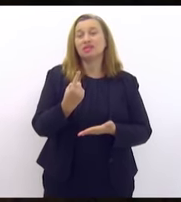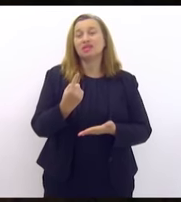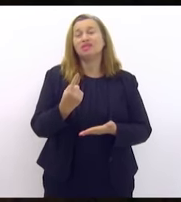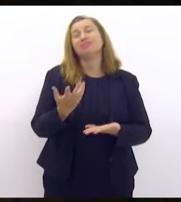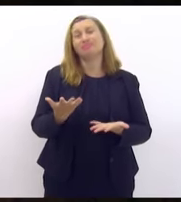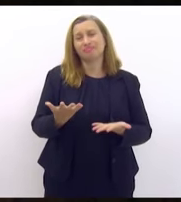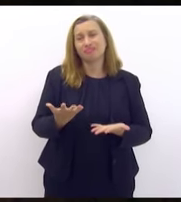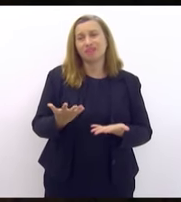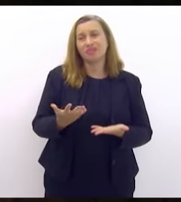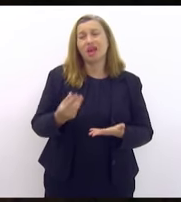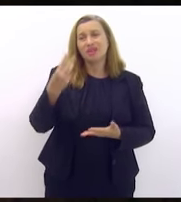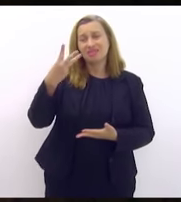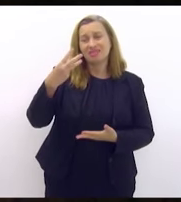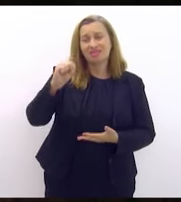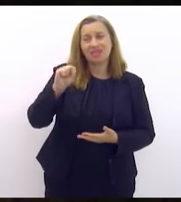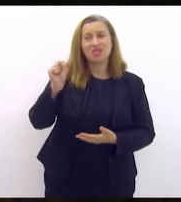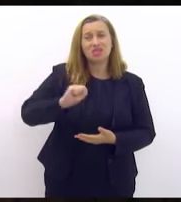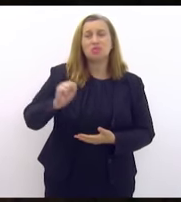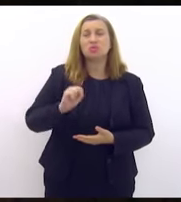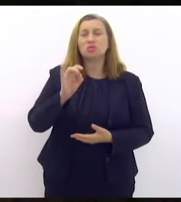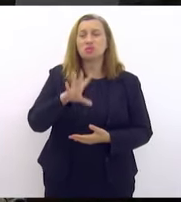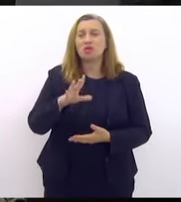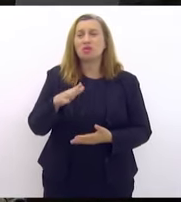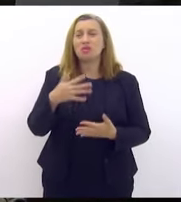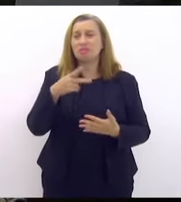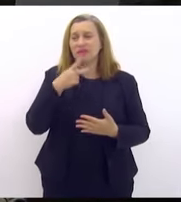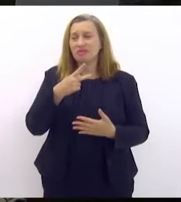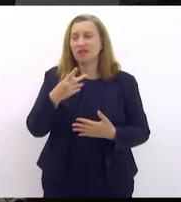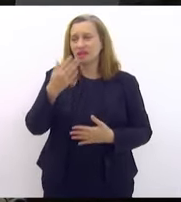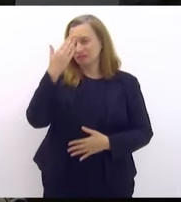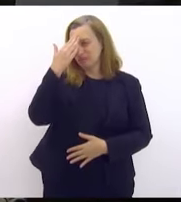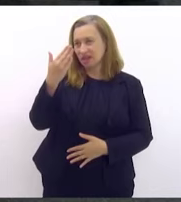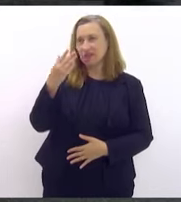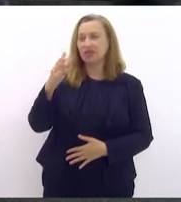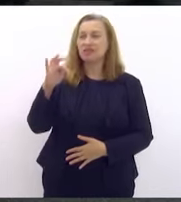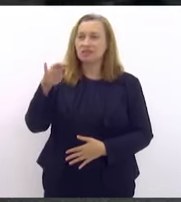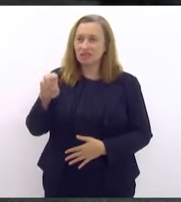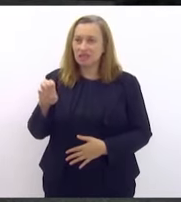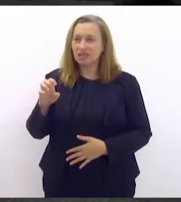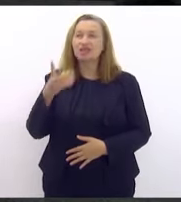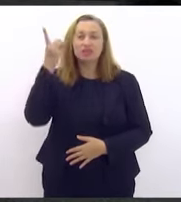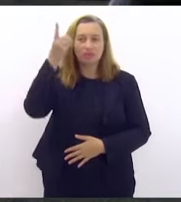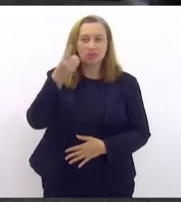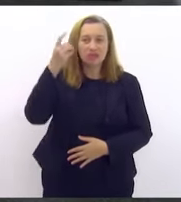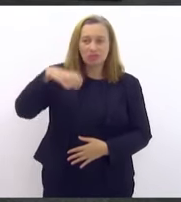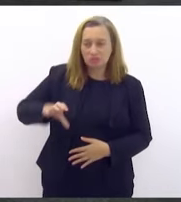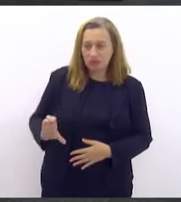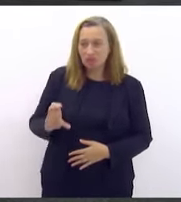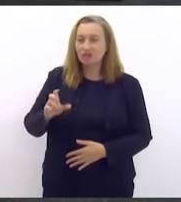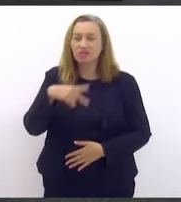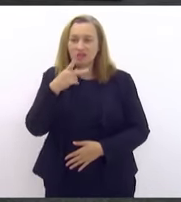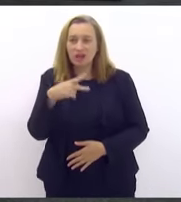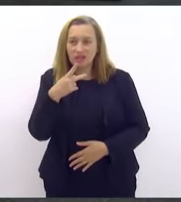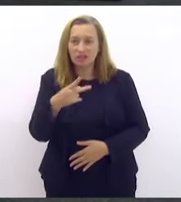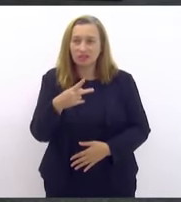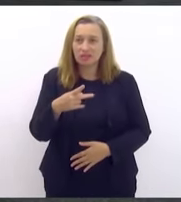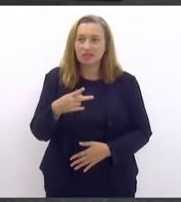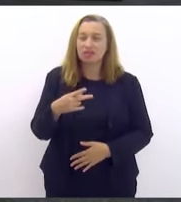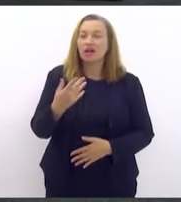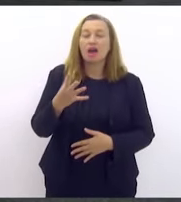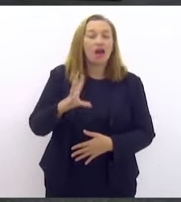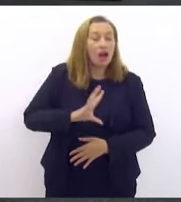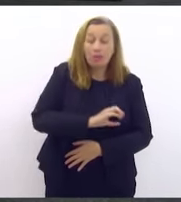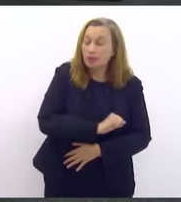parecer. 30 segundos, deputada. Só queria agradecer a deputada Franciane. Eu já tinha parado o deputado Mink na porta, falando incrível esse